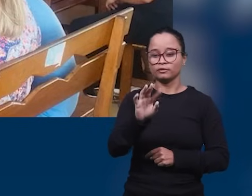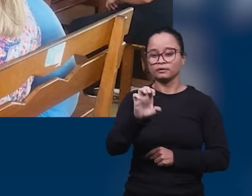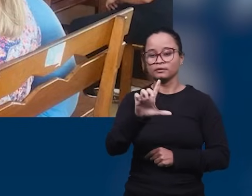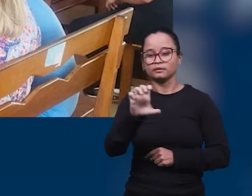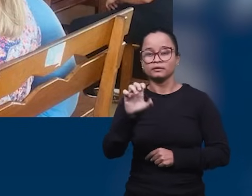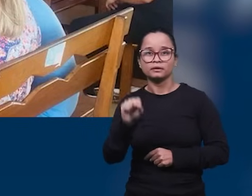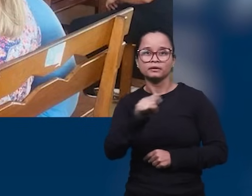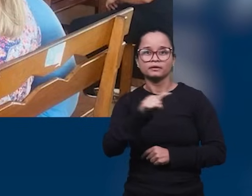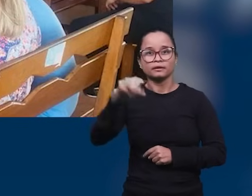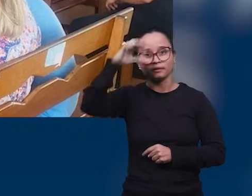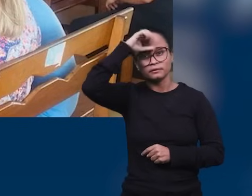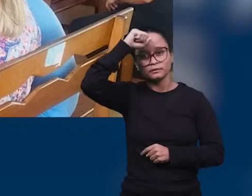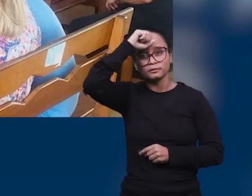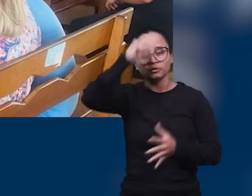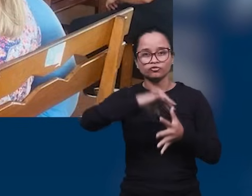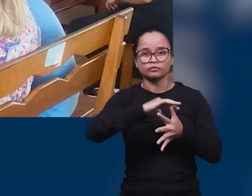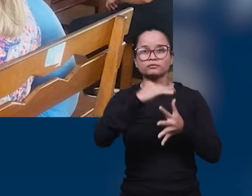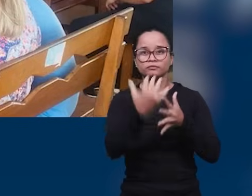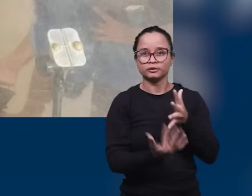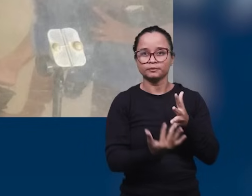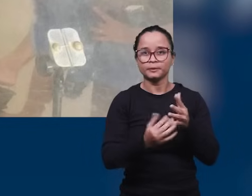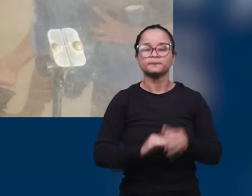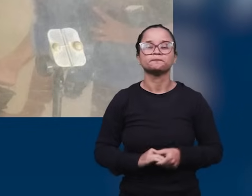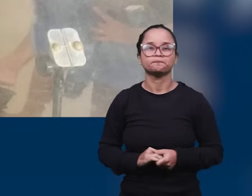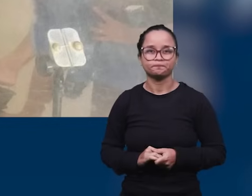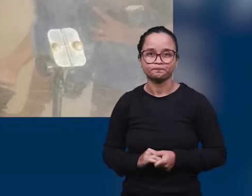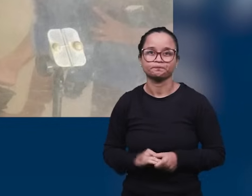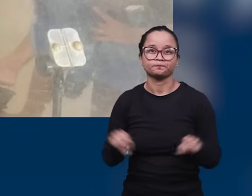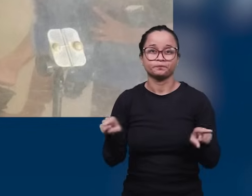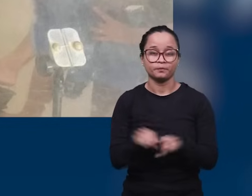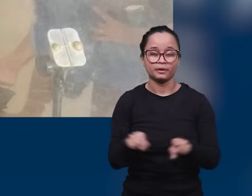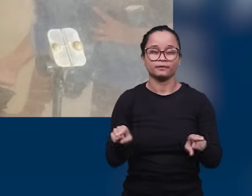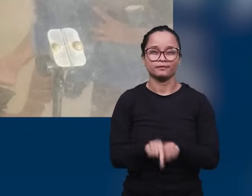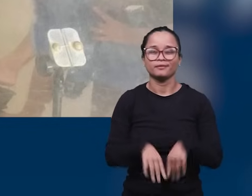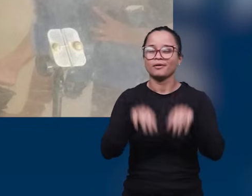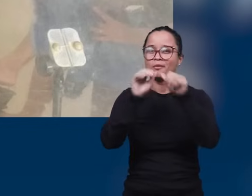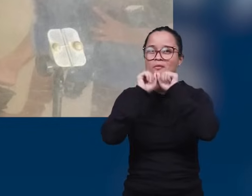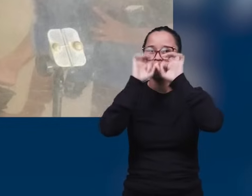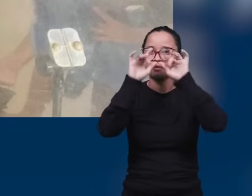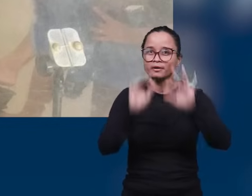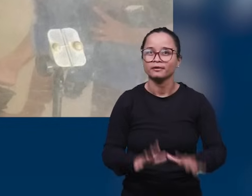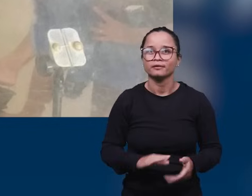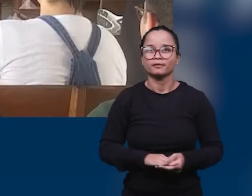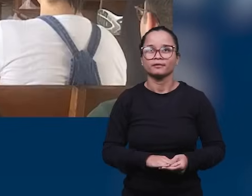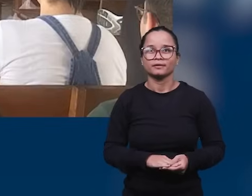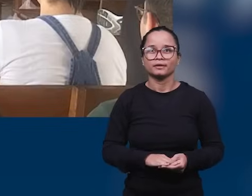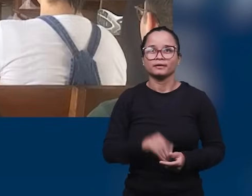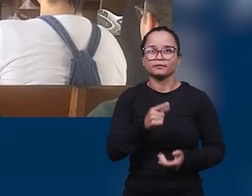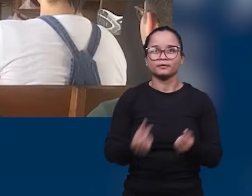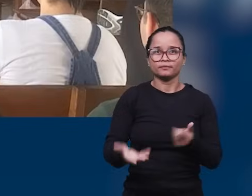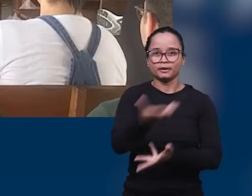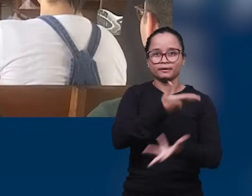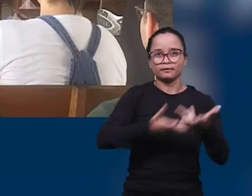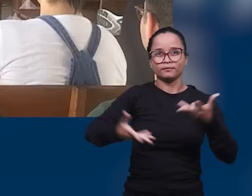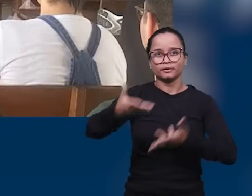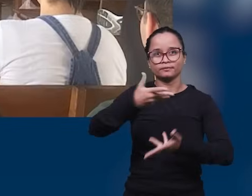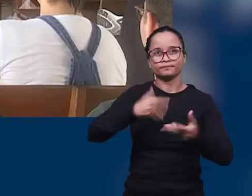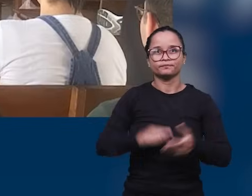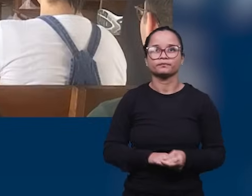têm aprendido a língua brasileira de sinais. Também uma bênção para aqueles que têm